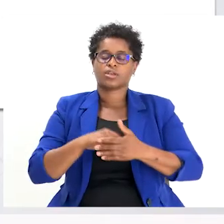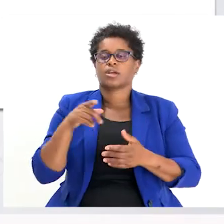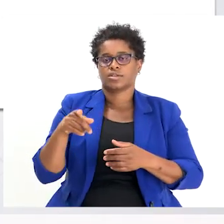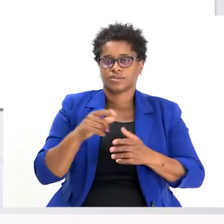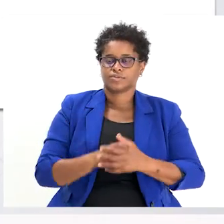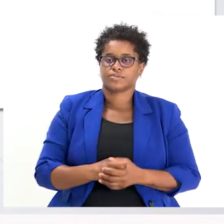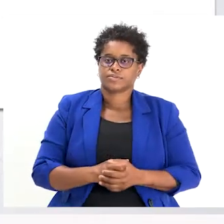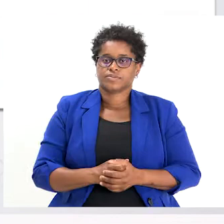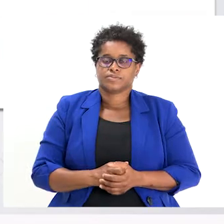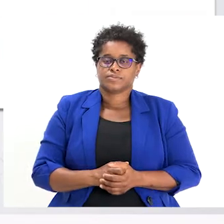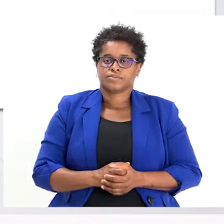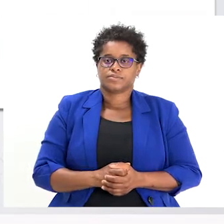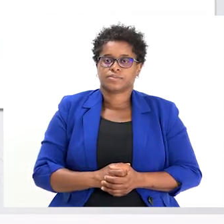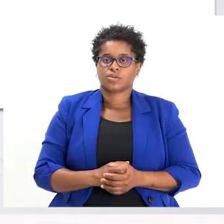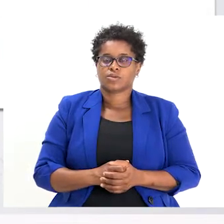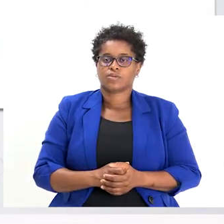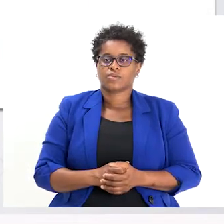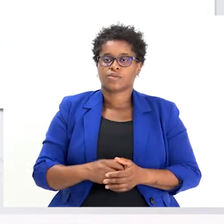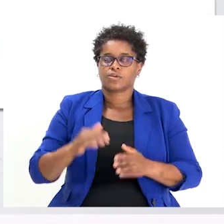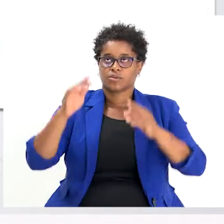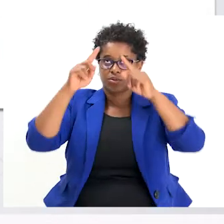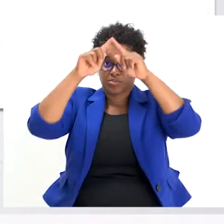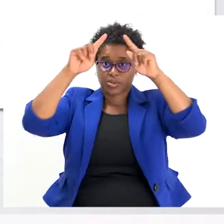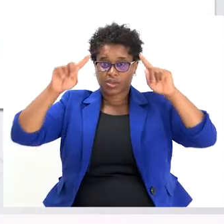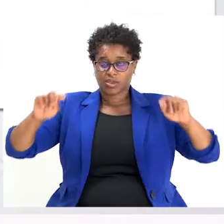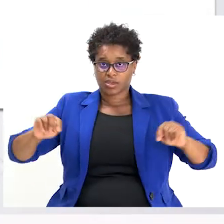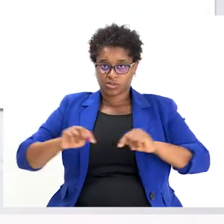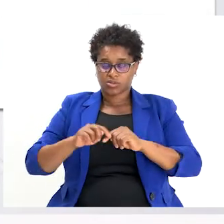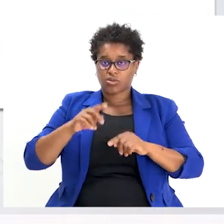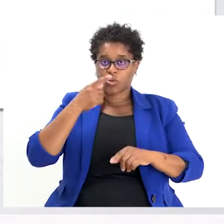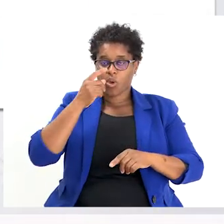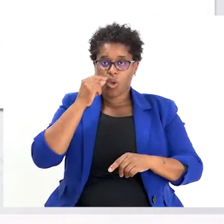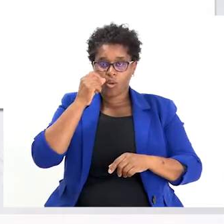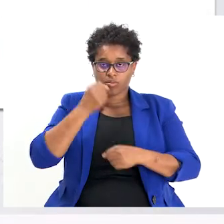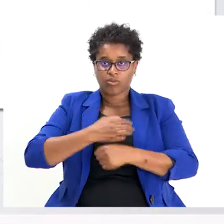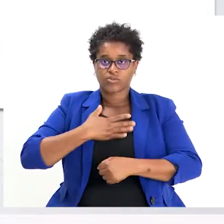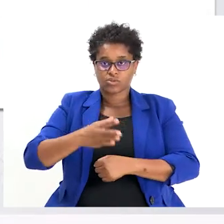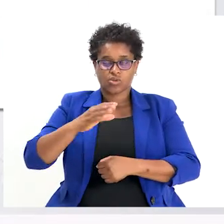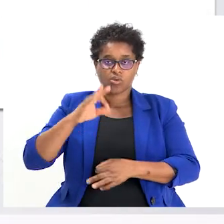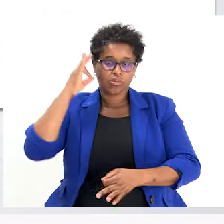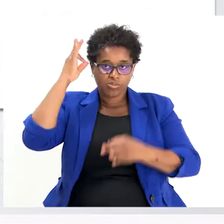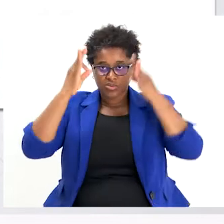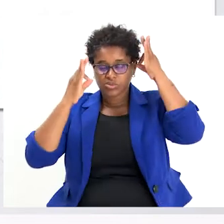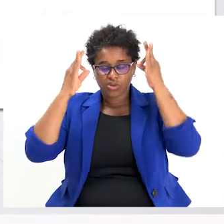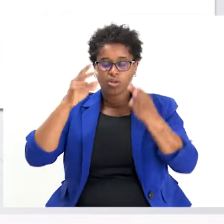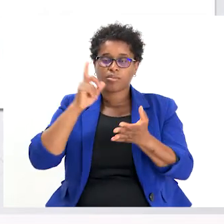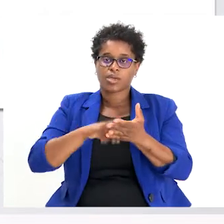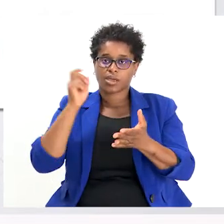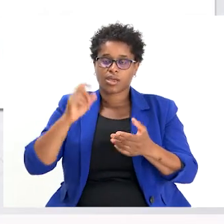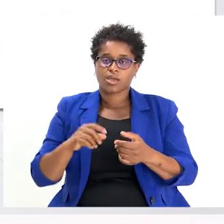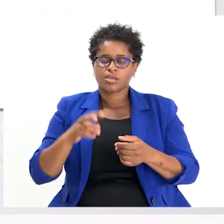ali, pirâmide de um psicólogo americano, Maslow, sobre a teoria das necessidades,